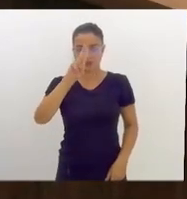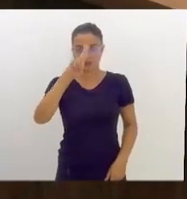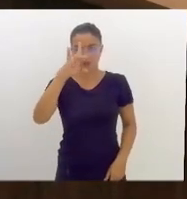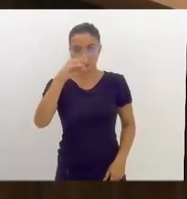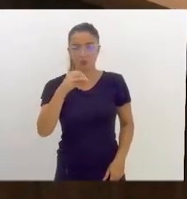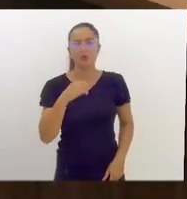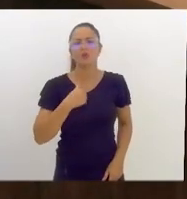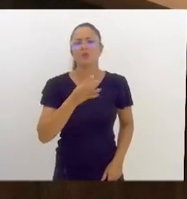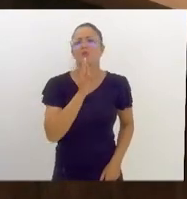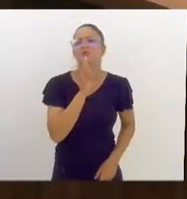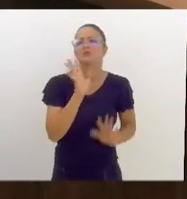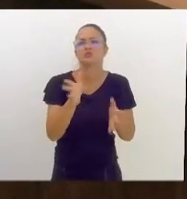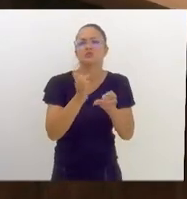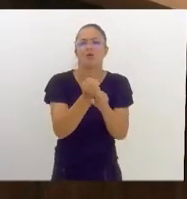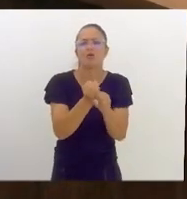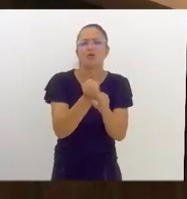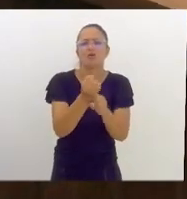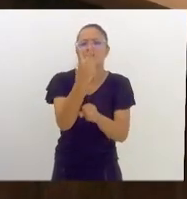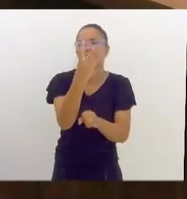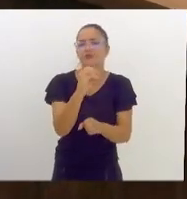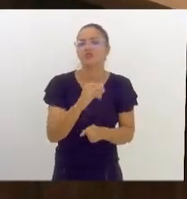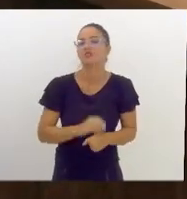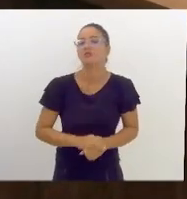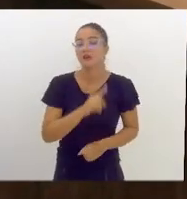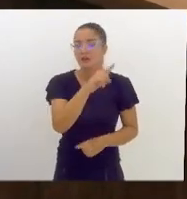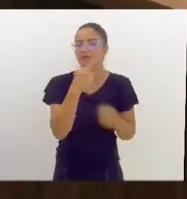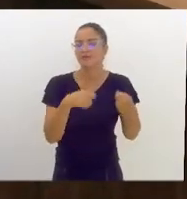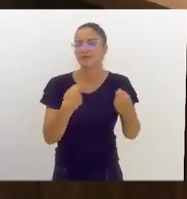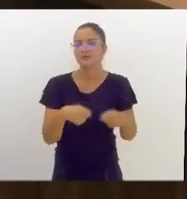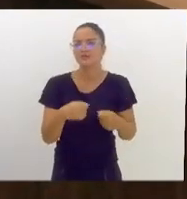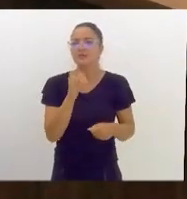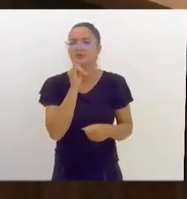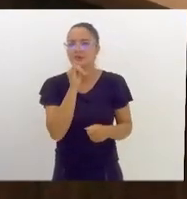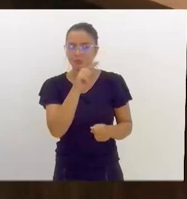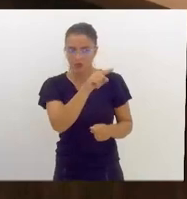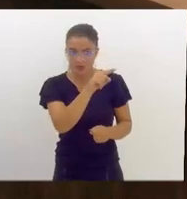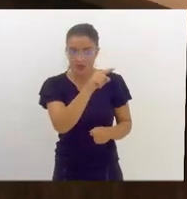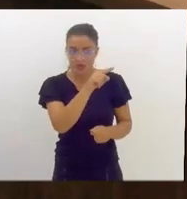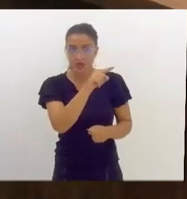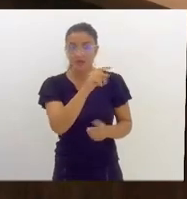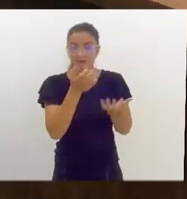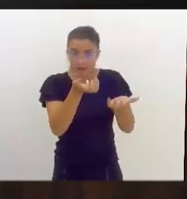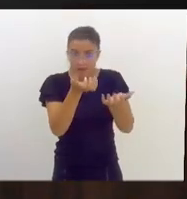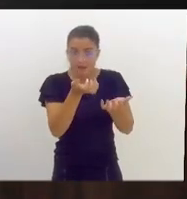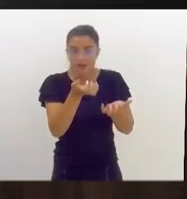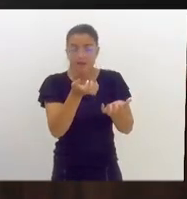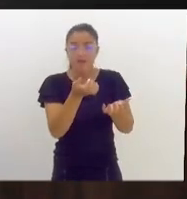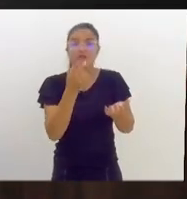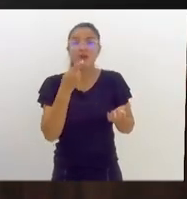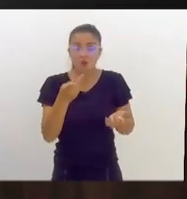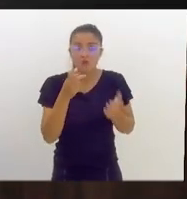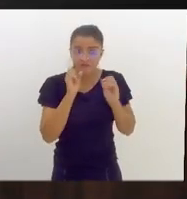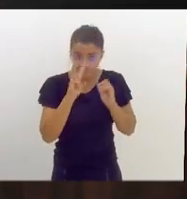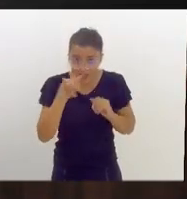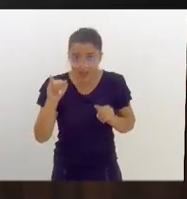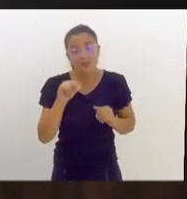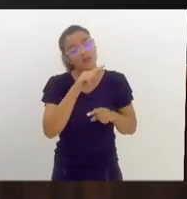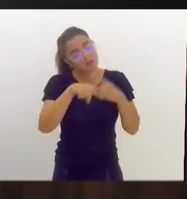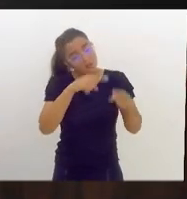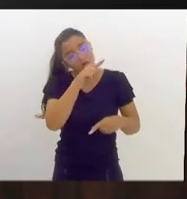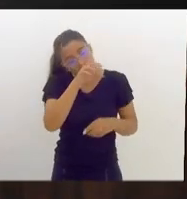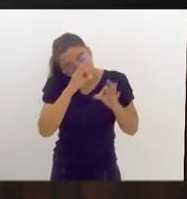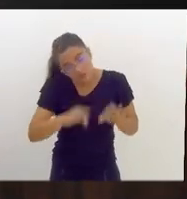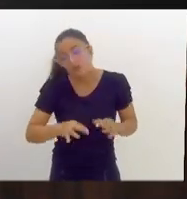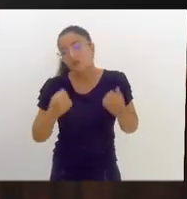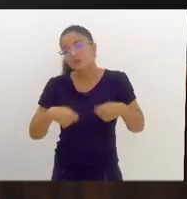20 anos, cumpra o que ele tratou, o que ele assumiu na campanha. Senhor presidente, presidente, se defere o pedido de